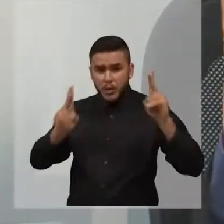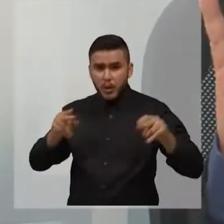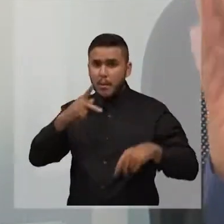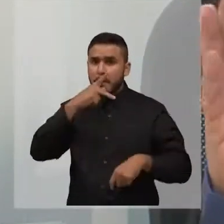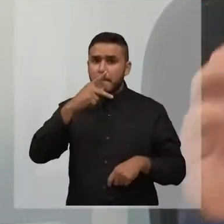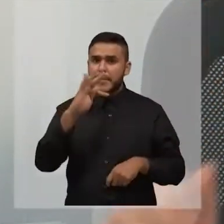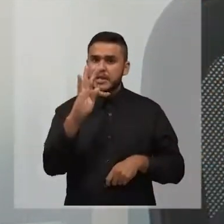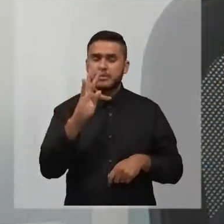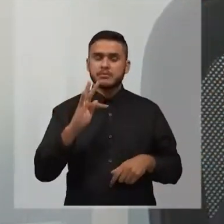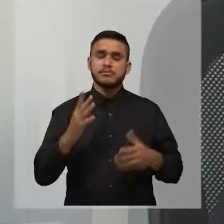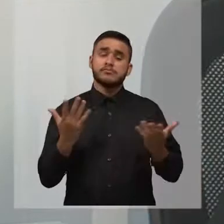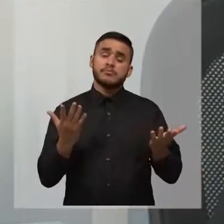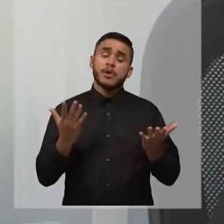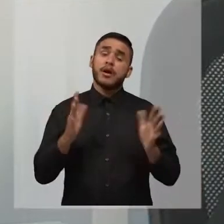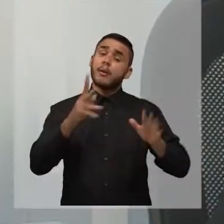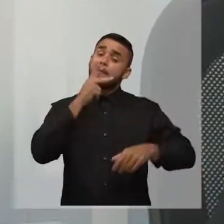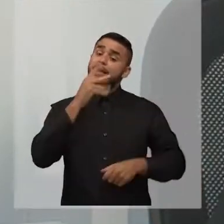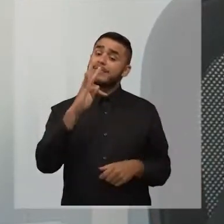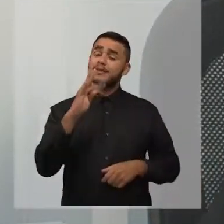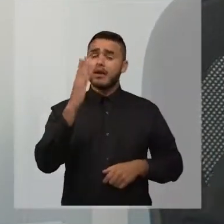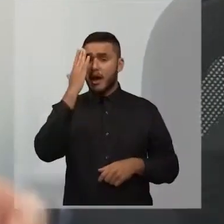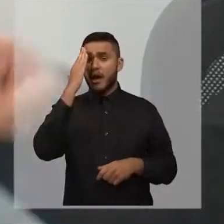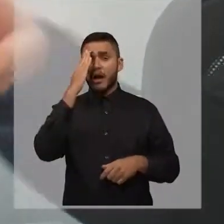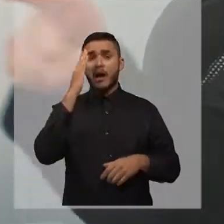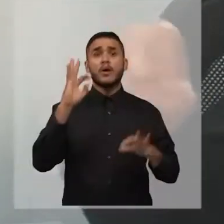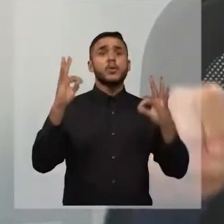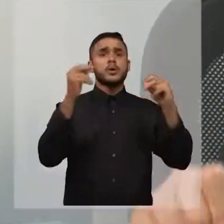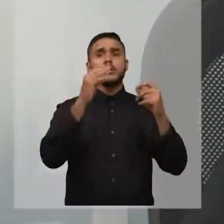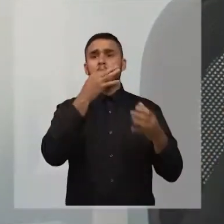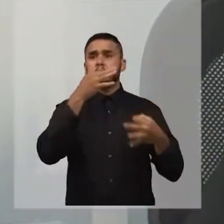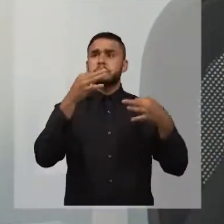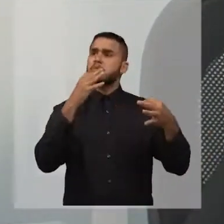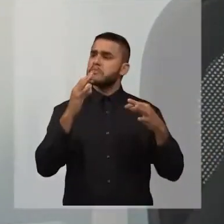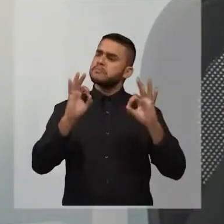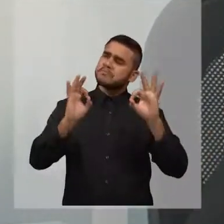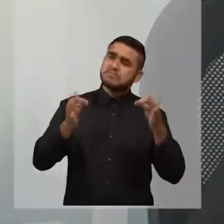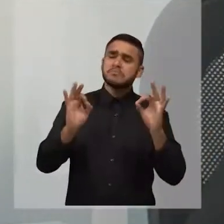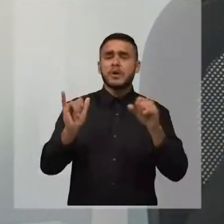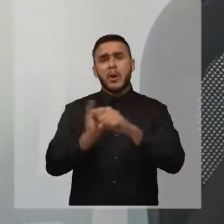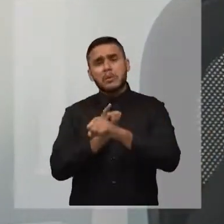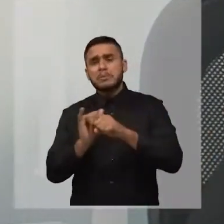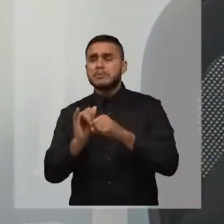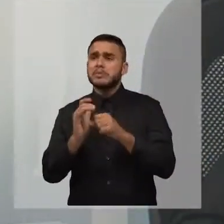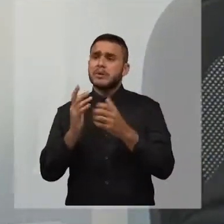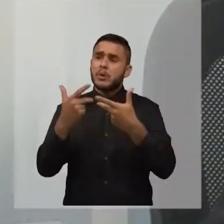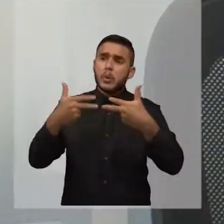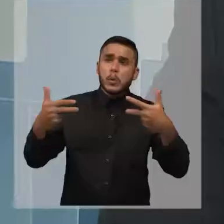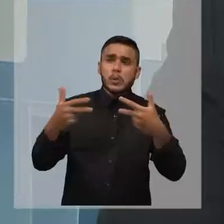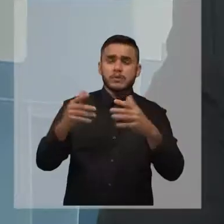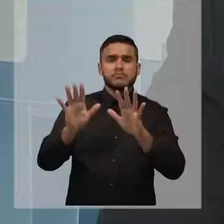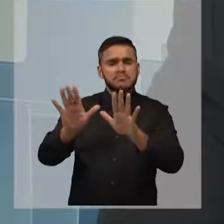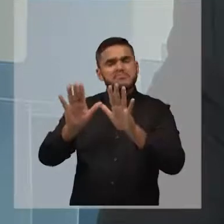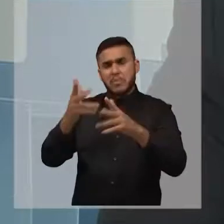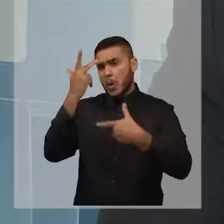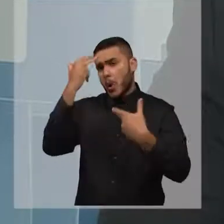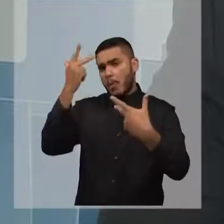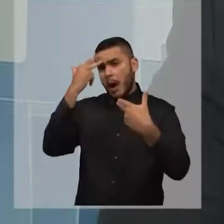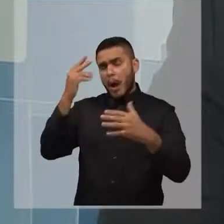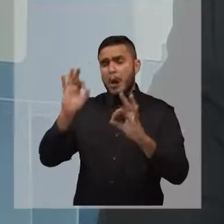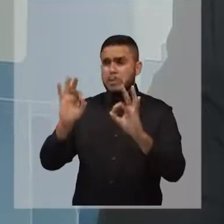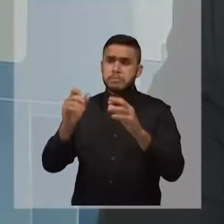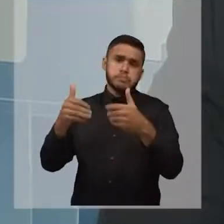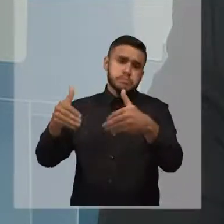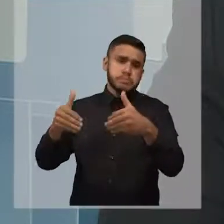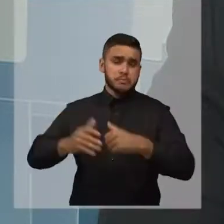maneira releva alguns atos no campo ético e moral. Eles cobram. Eu conversei com um colega meu que é um